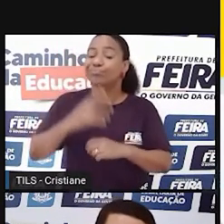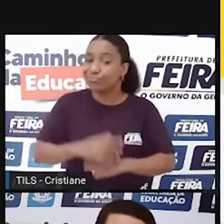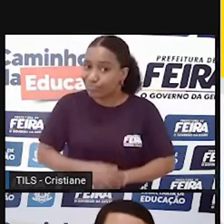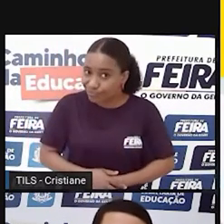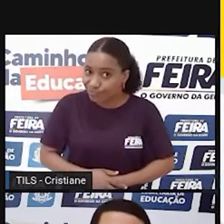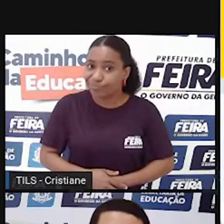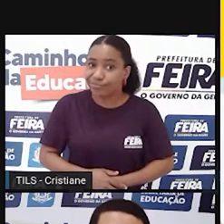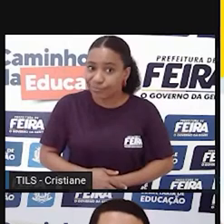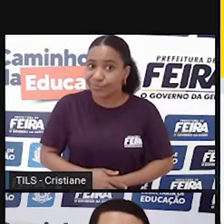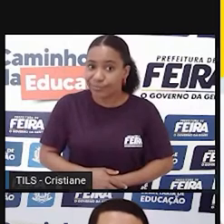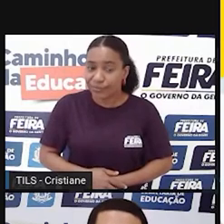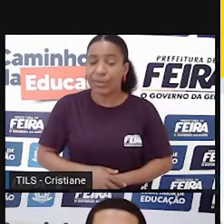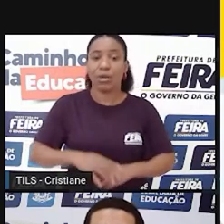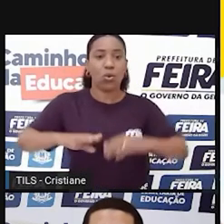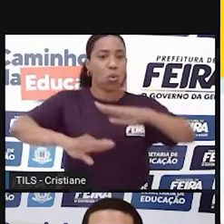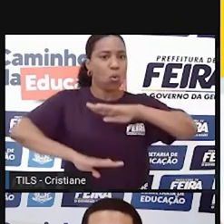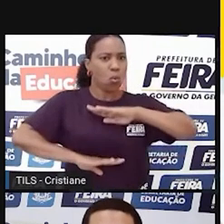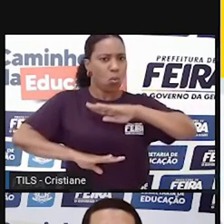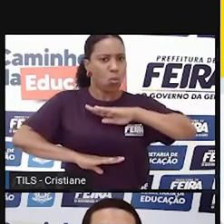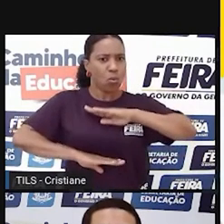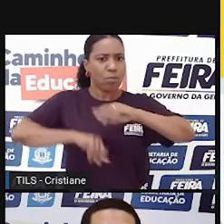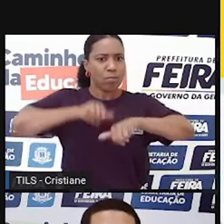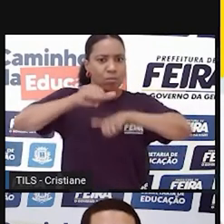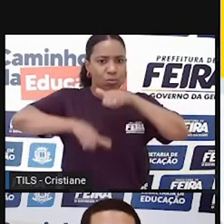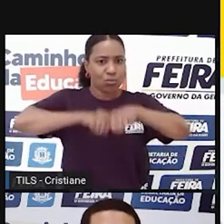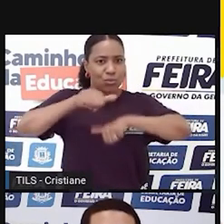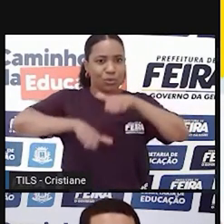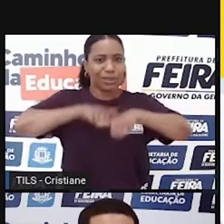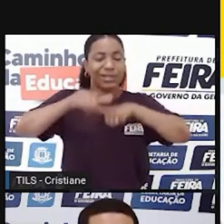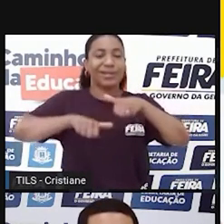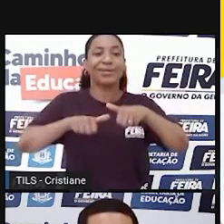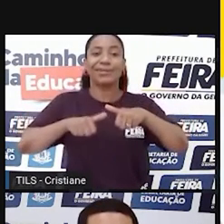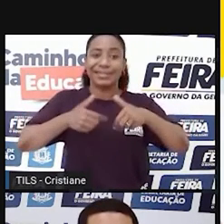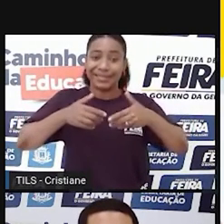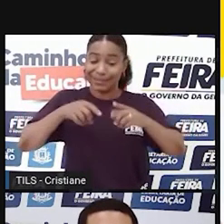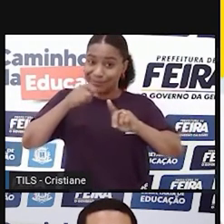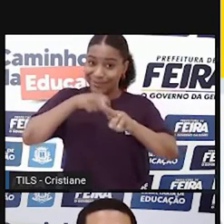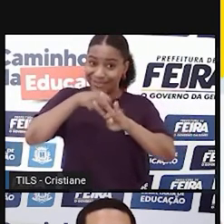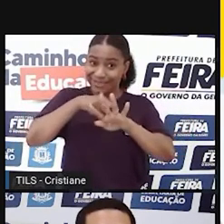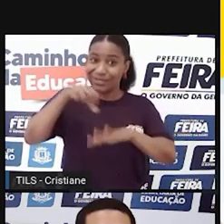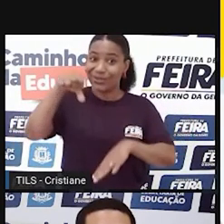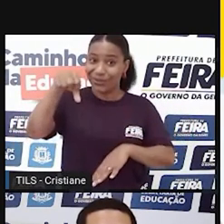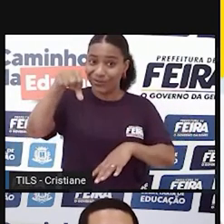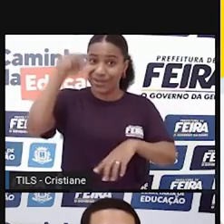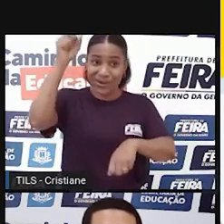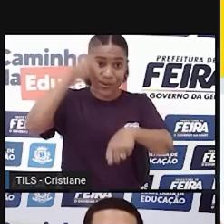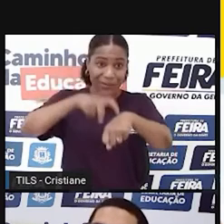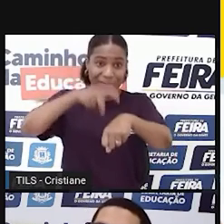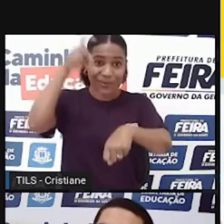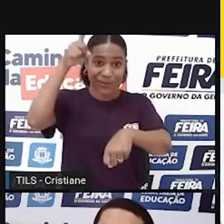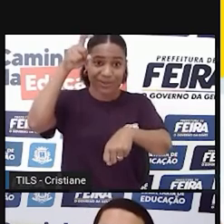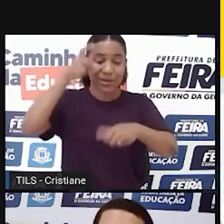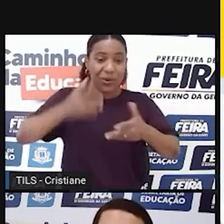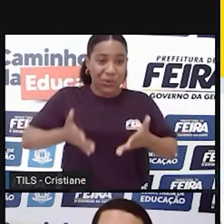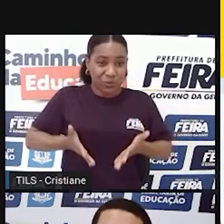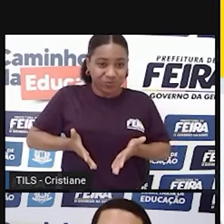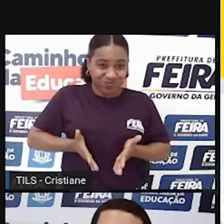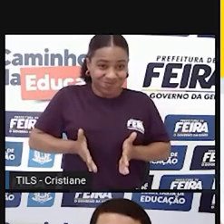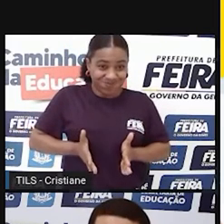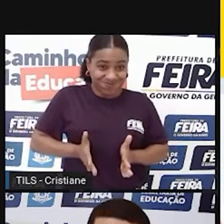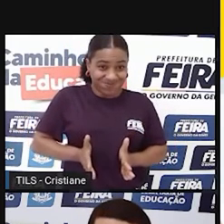esse processo de mudança do corpo, o bebê tem que nascer, né? E aí vem o parto. O parto também é um